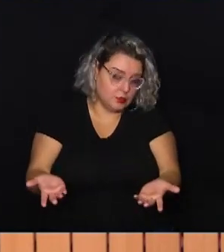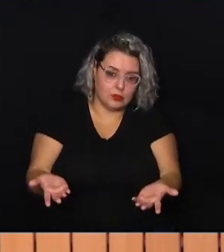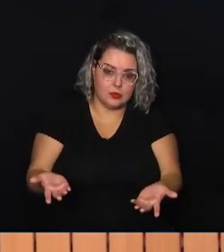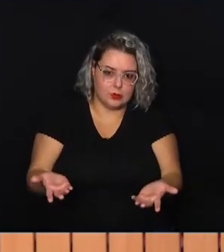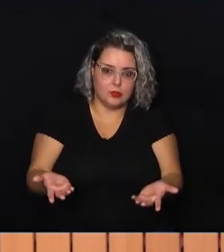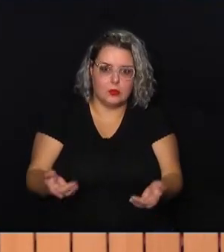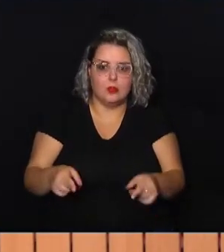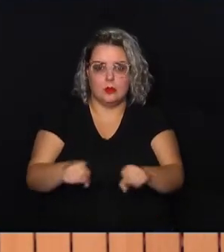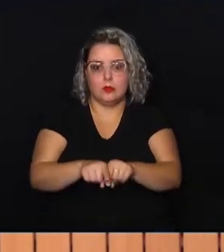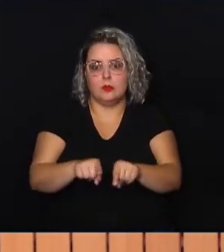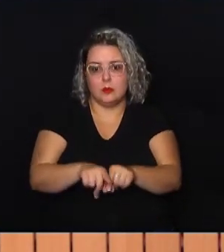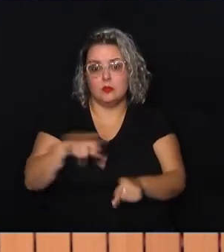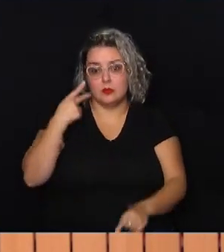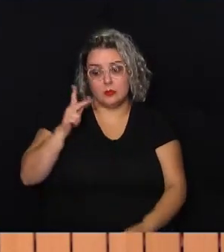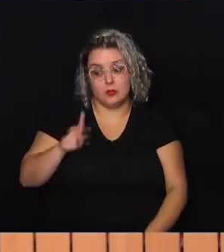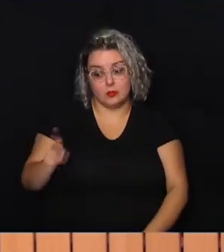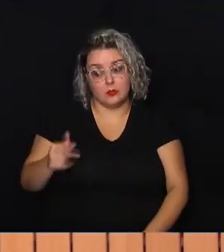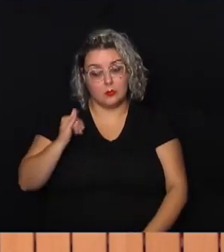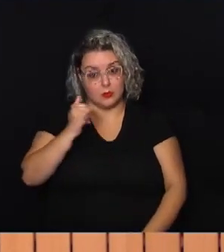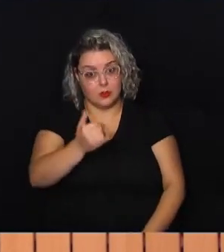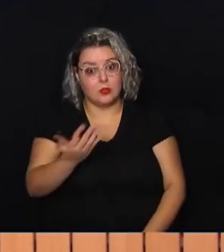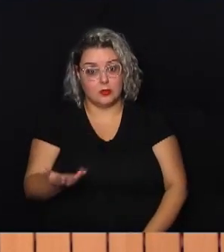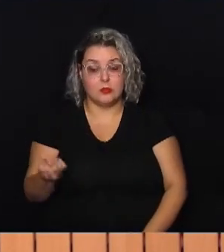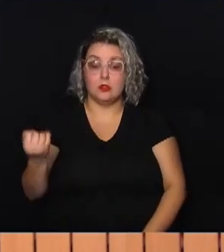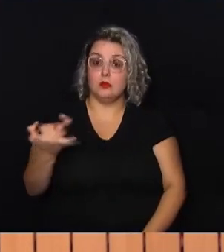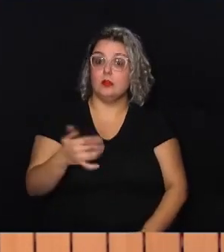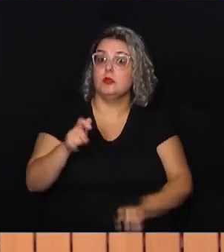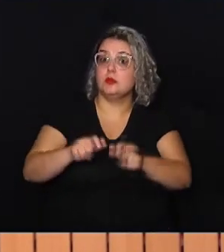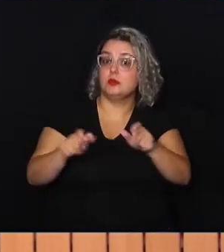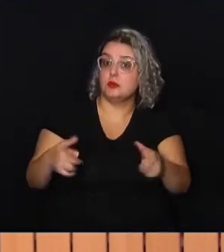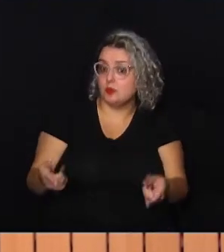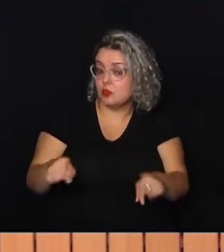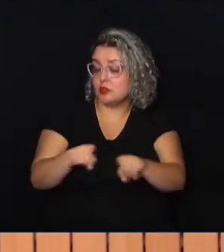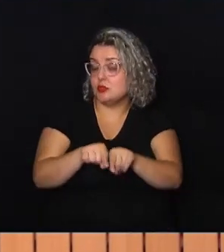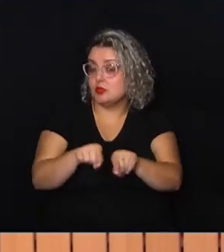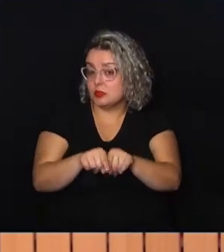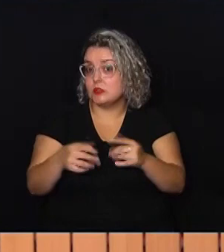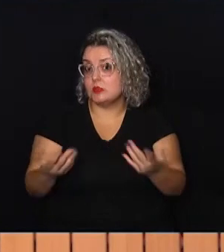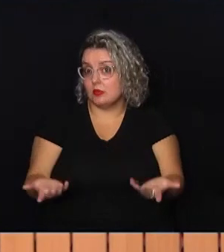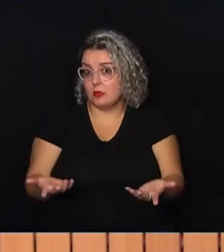como o professor Alberto falou, da quantidade de pessoas também que